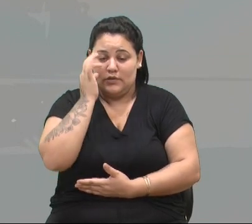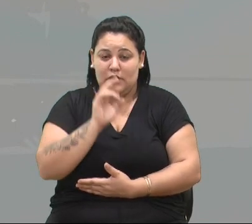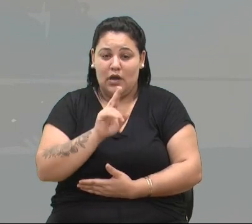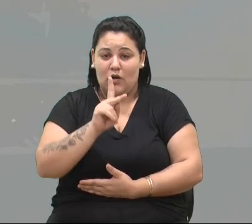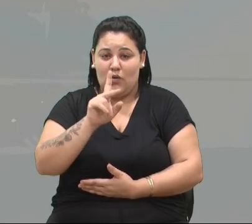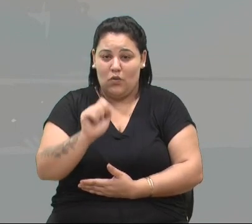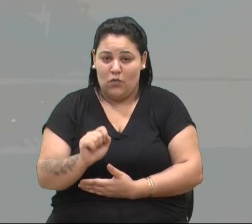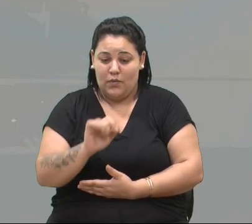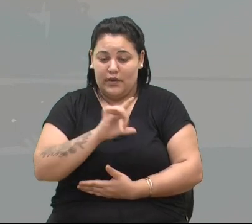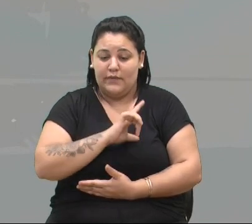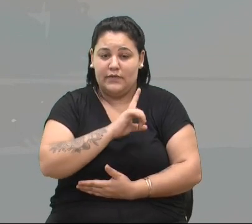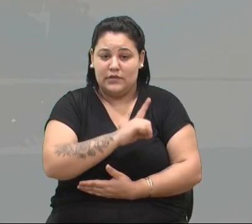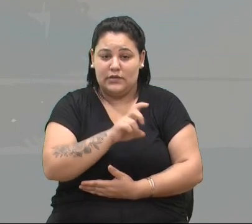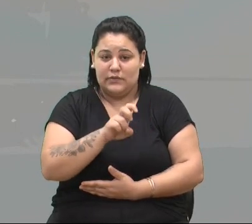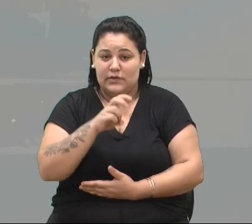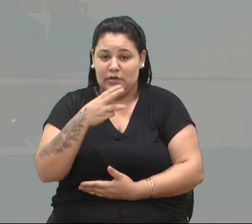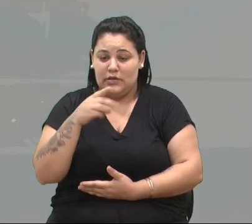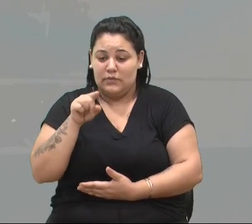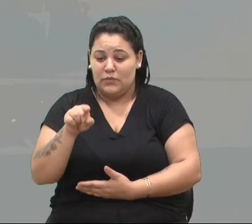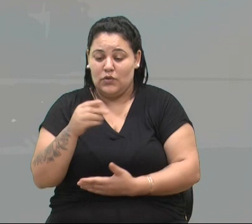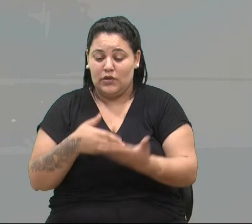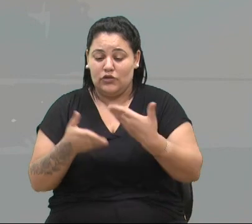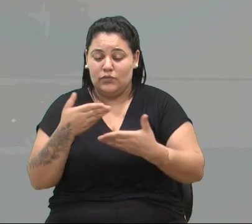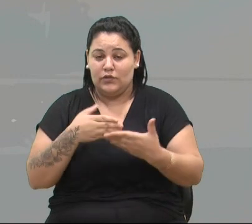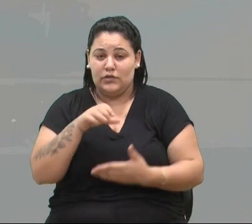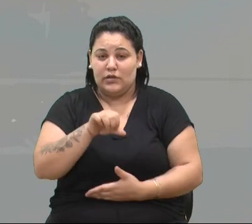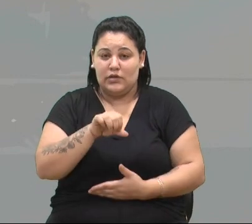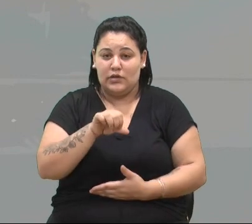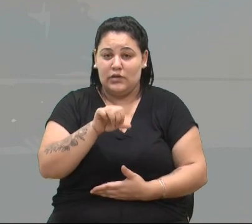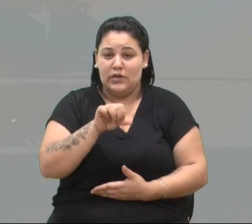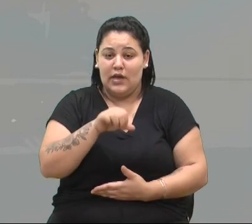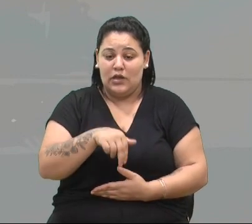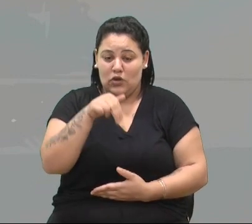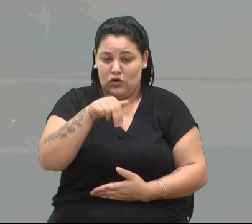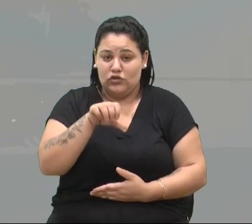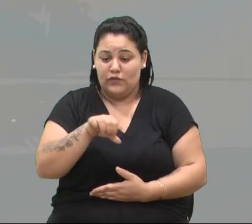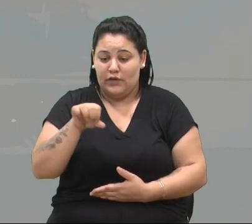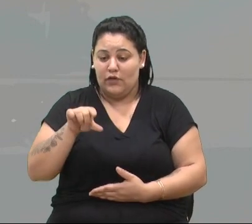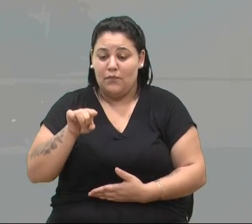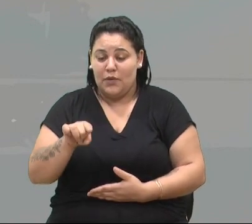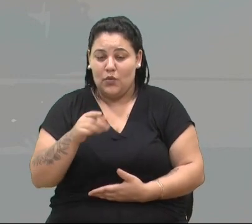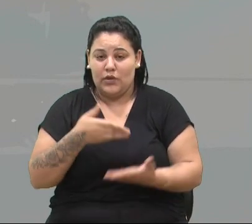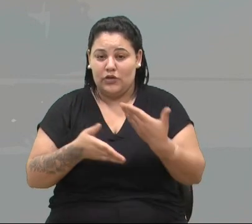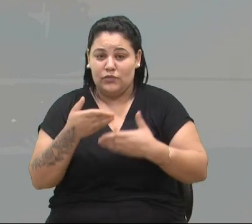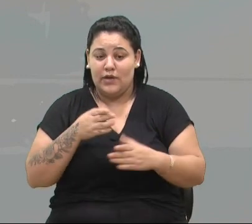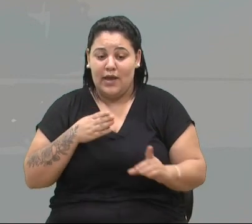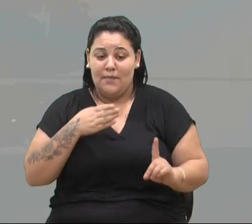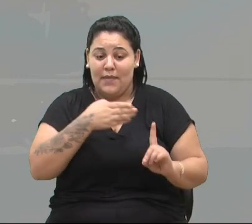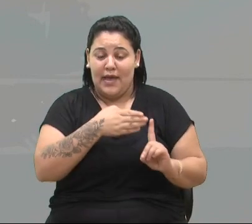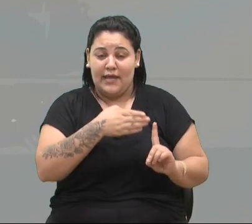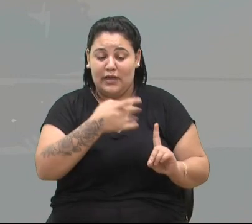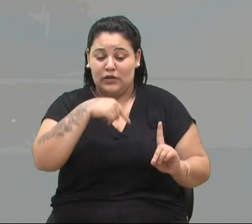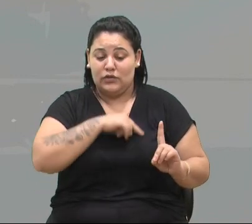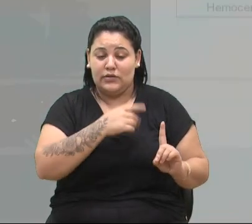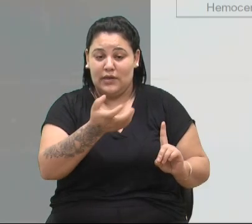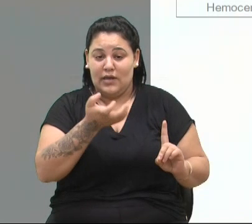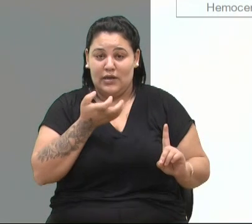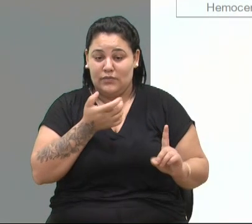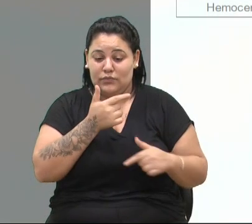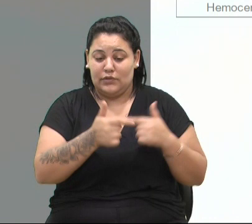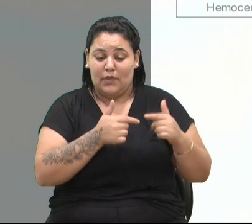mil atendimentos e na UPA Zona Norte 99 mil atendimentos. E a meta que a gente estipulou para o exercício